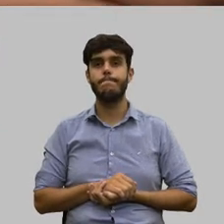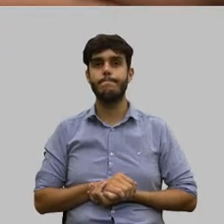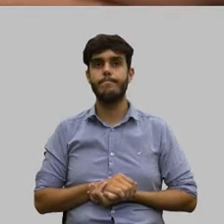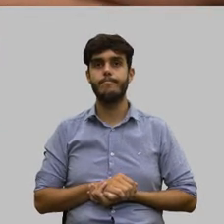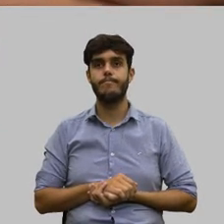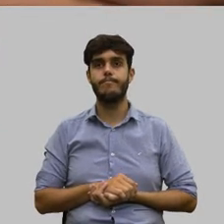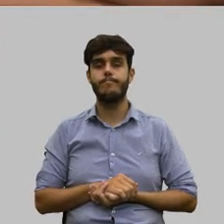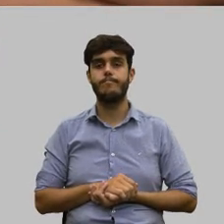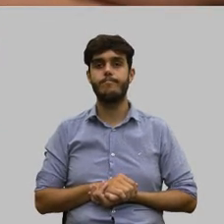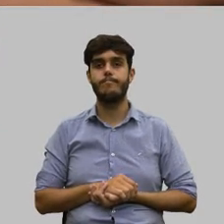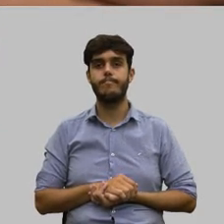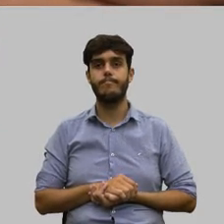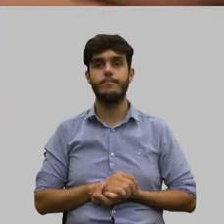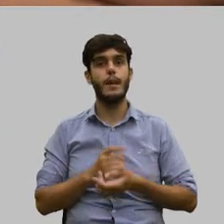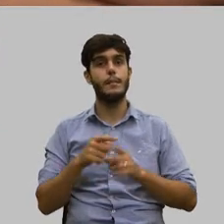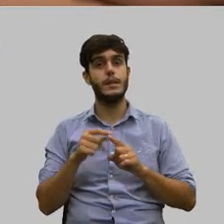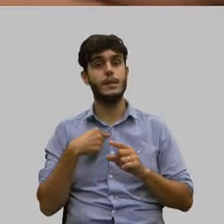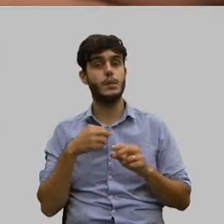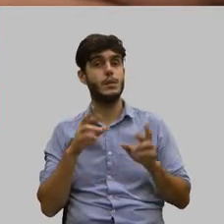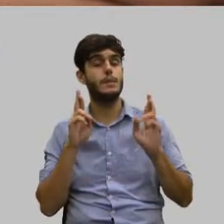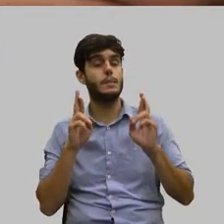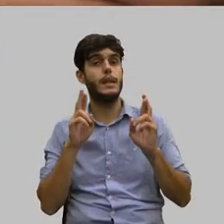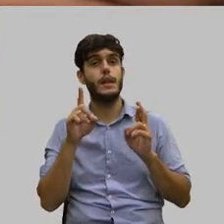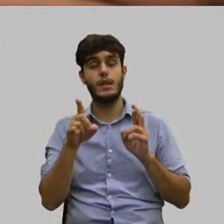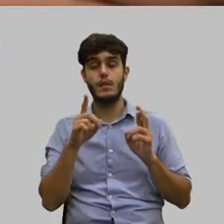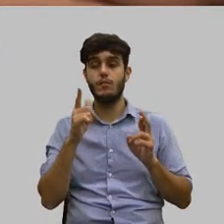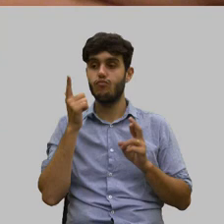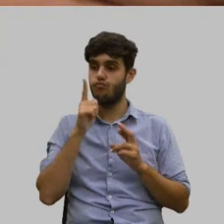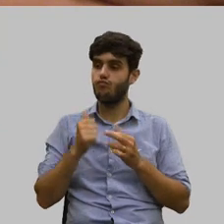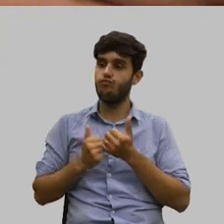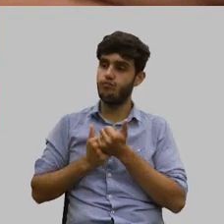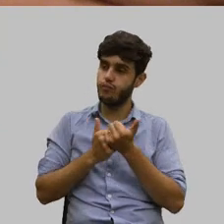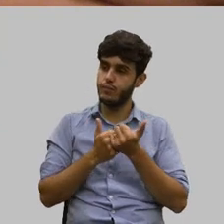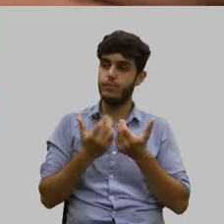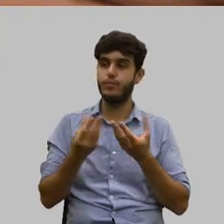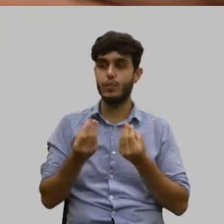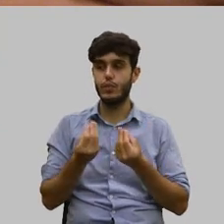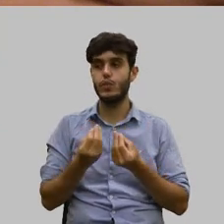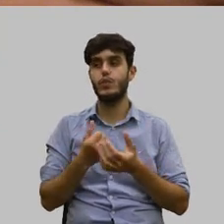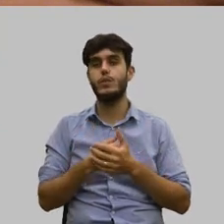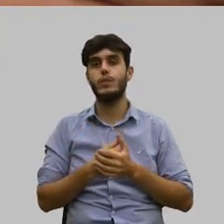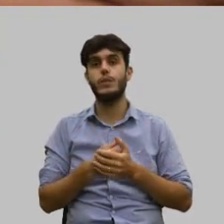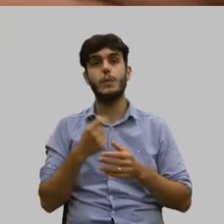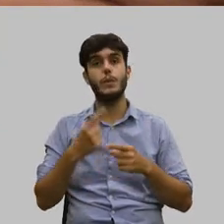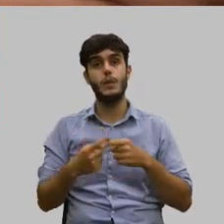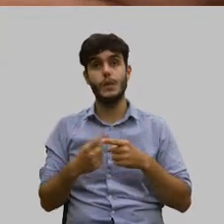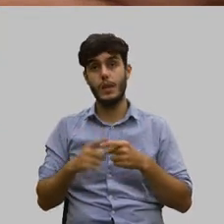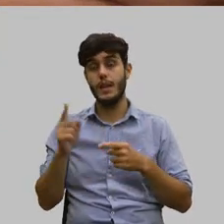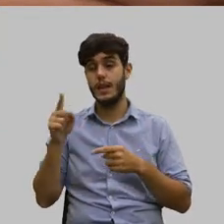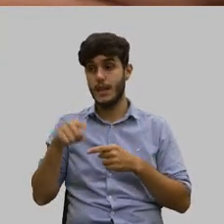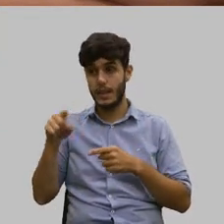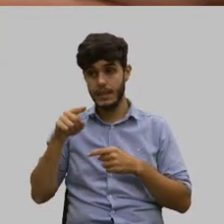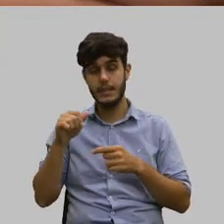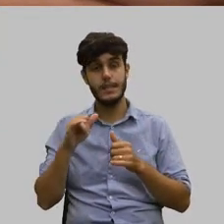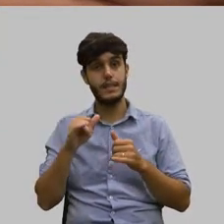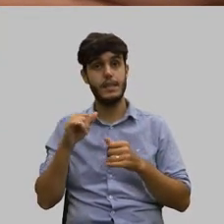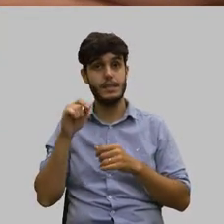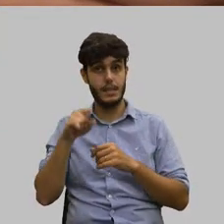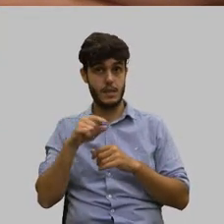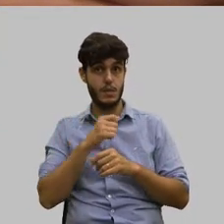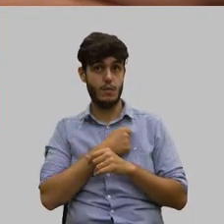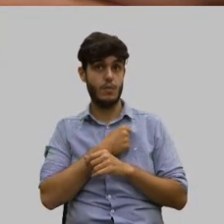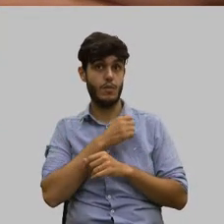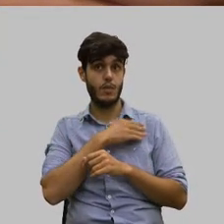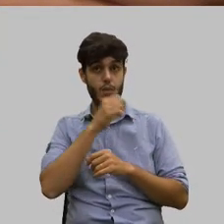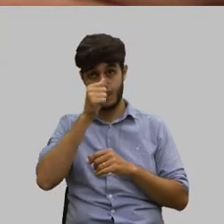eh eu espero que vossa excelência possa contribuir muito porque enquanto eles estavam lá os militares do